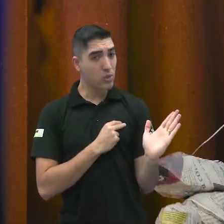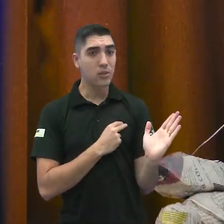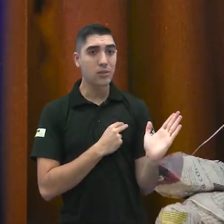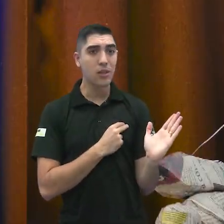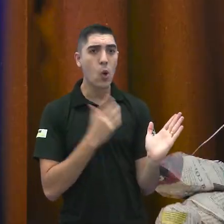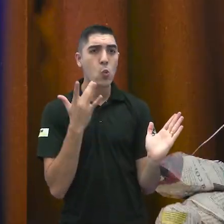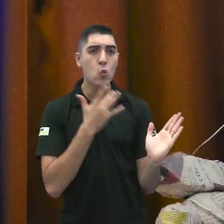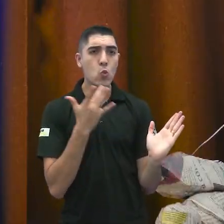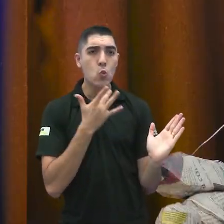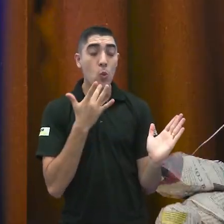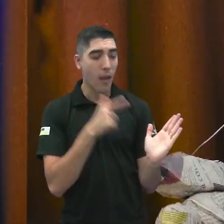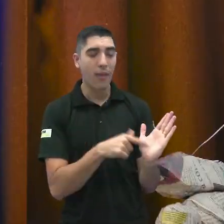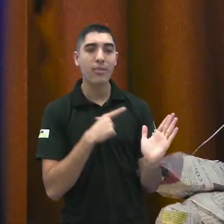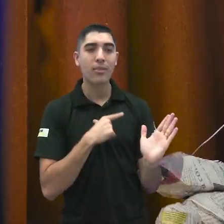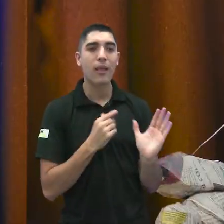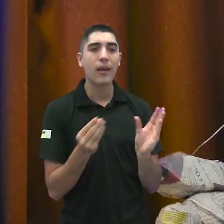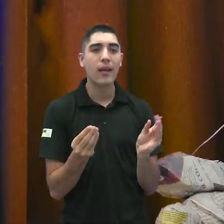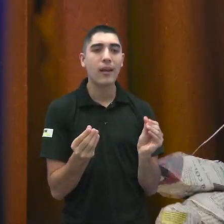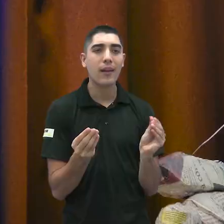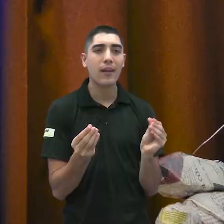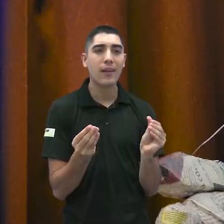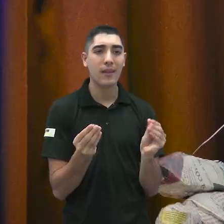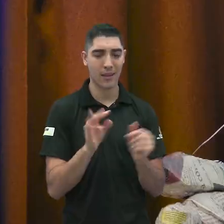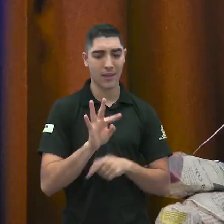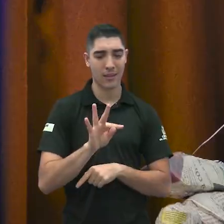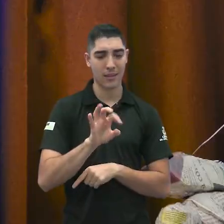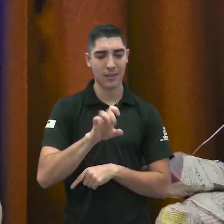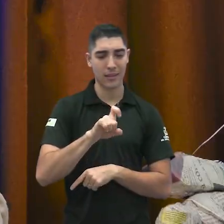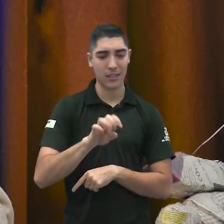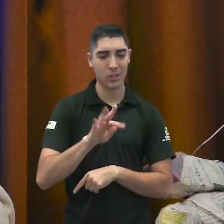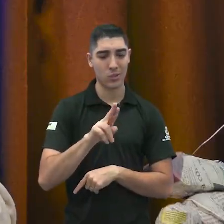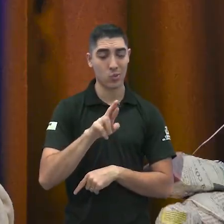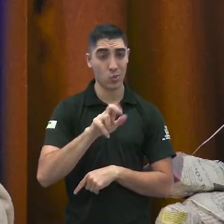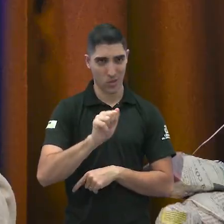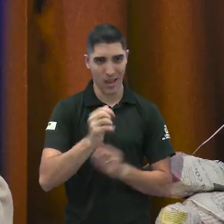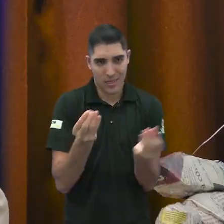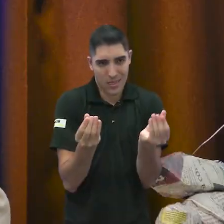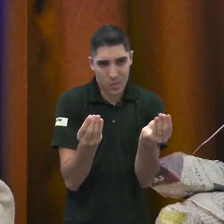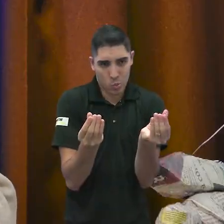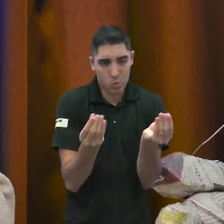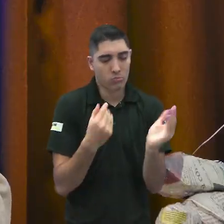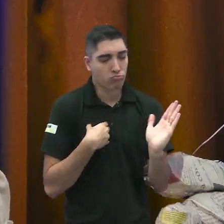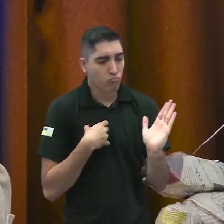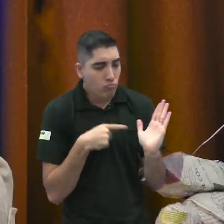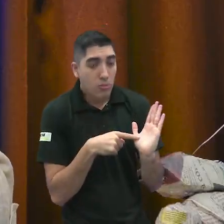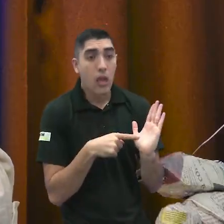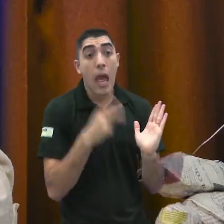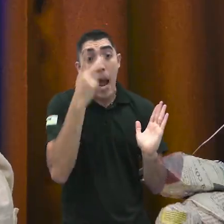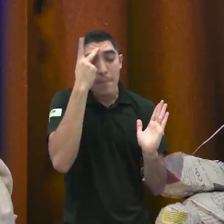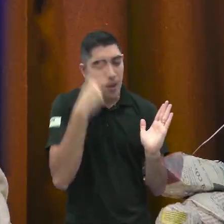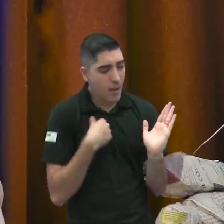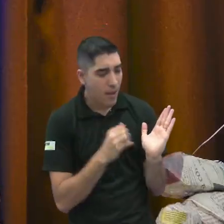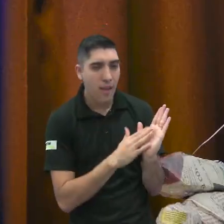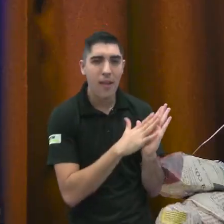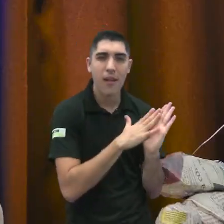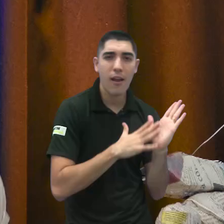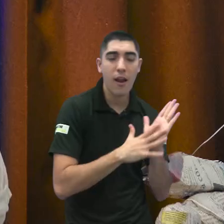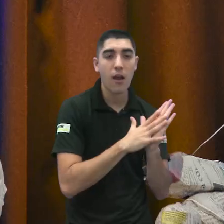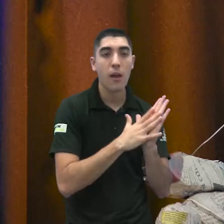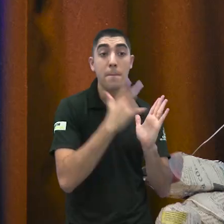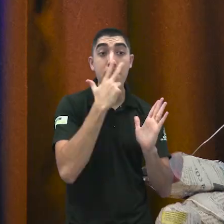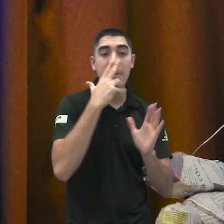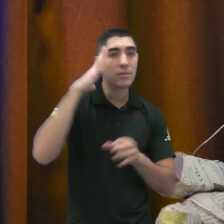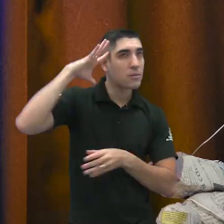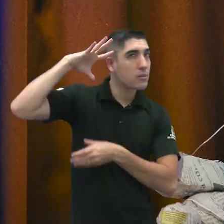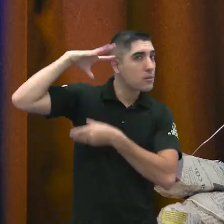nossa, é gostoso, ele tem uma textura. E nessa textura, o que acontece? A pessoa entra em conexão